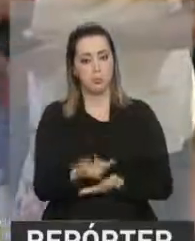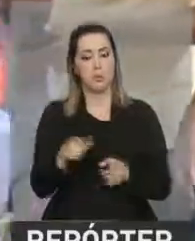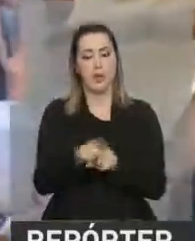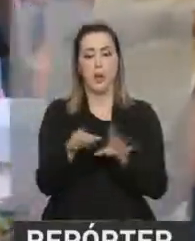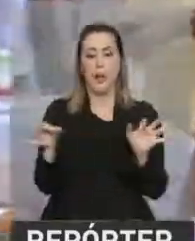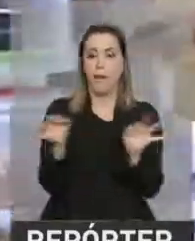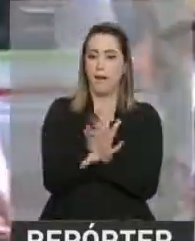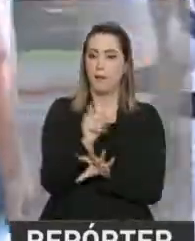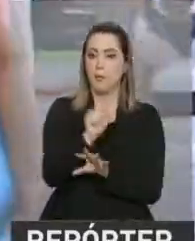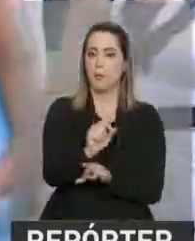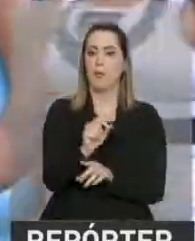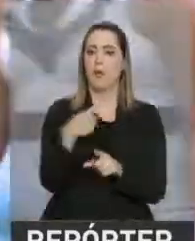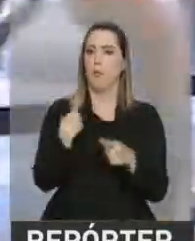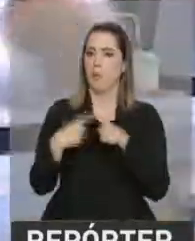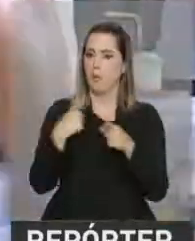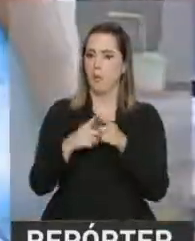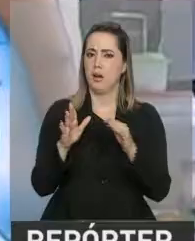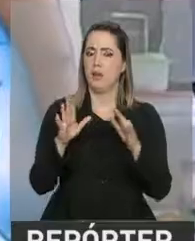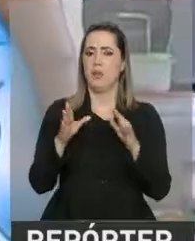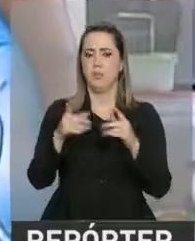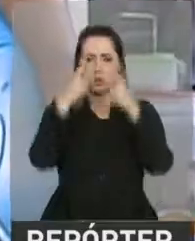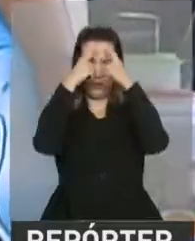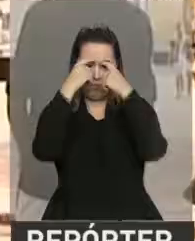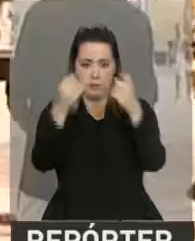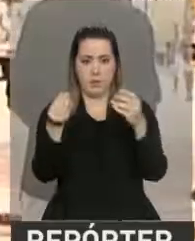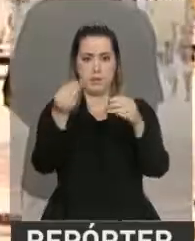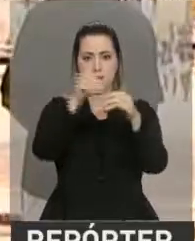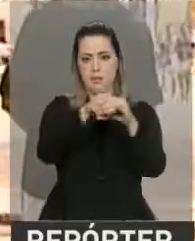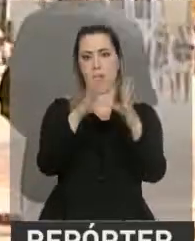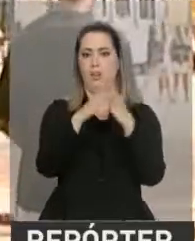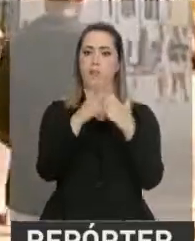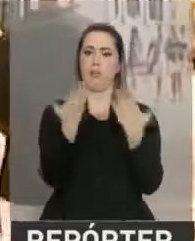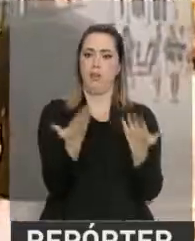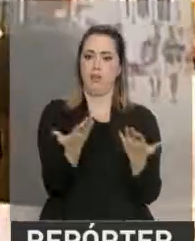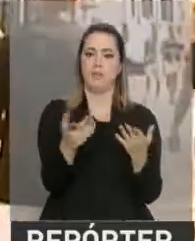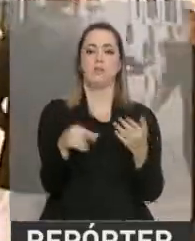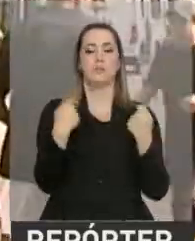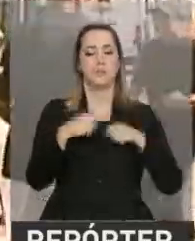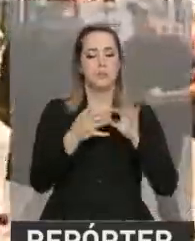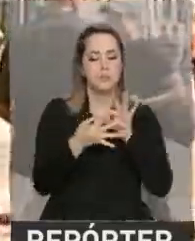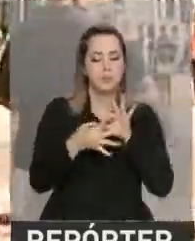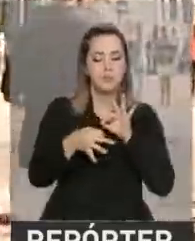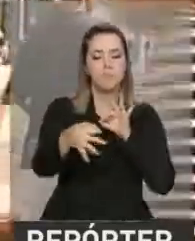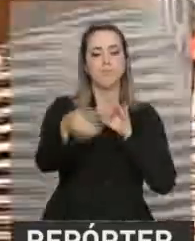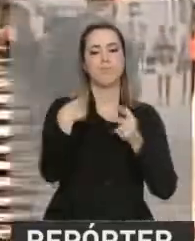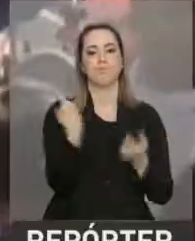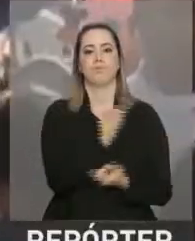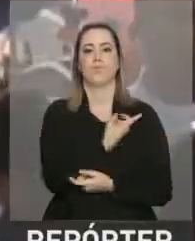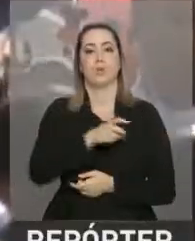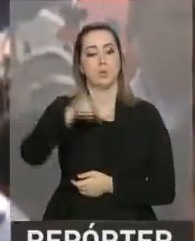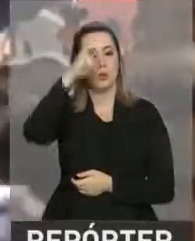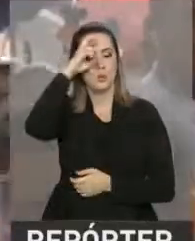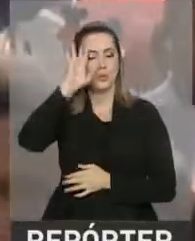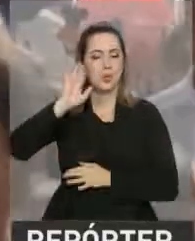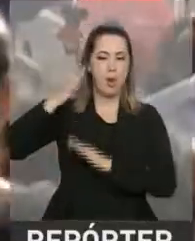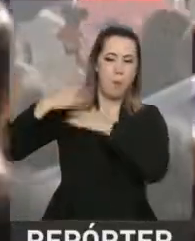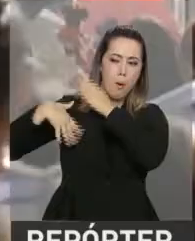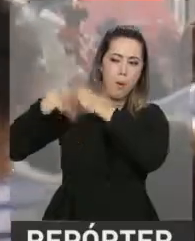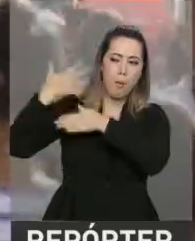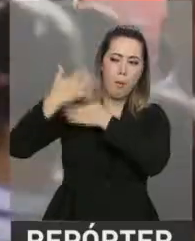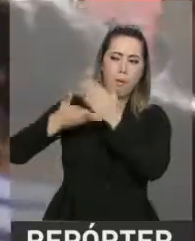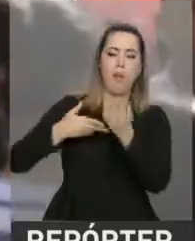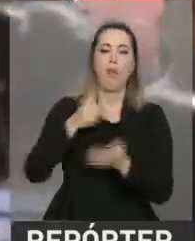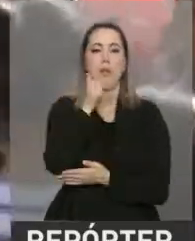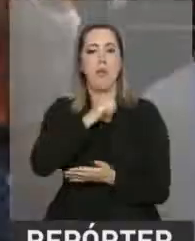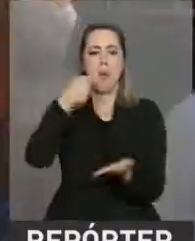é uma proposta que demanda muito investimento e demanda um longo tempo é uma cultura que nós temos aí de milênios em que a mulher vem